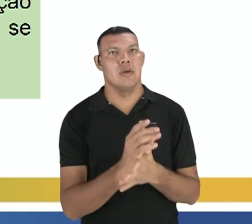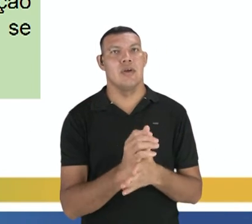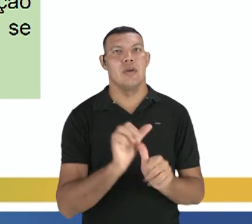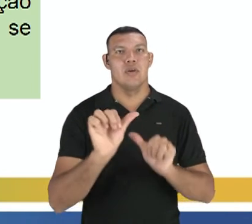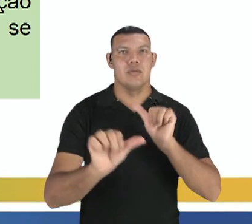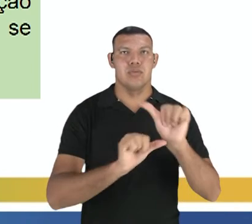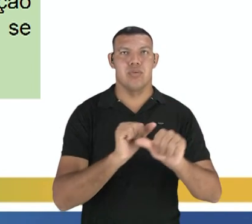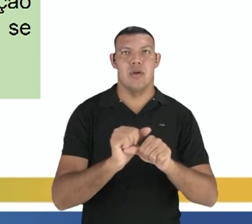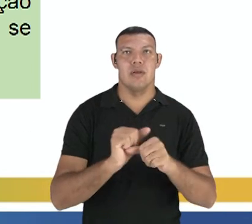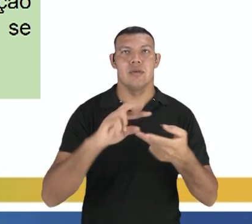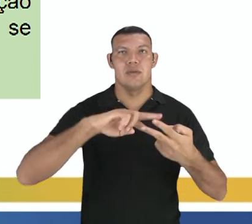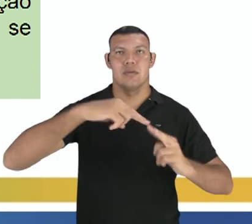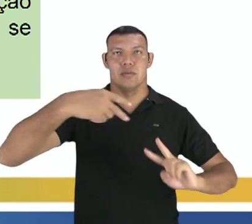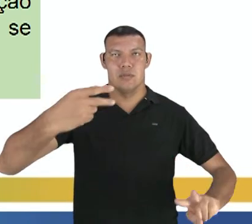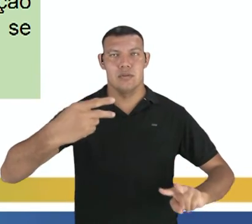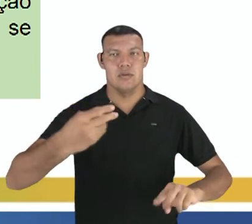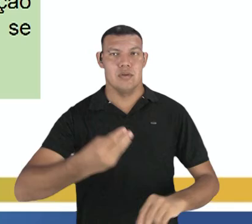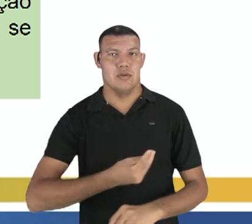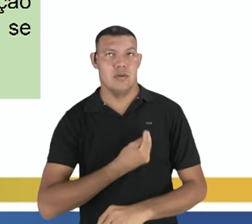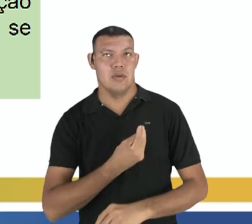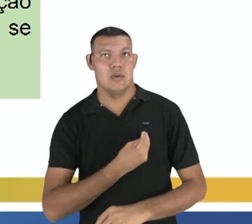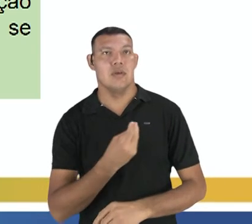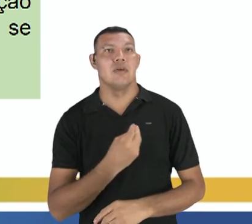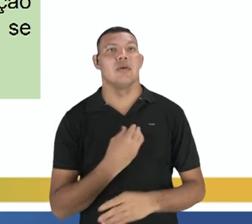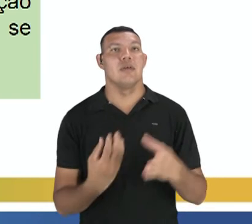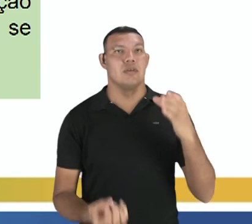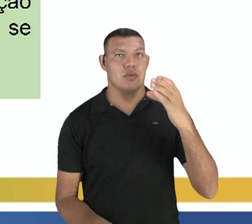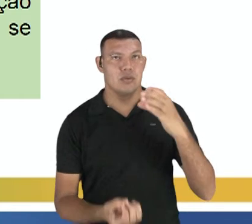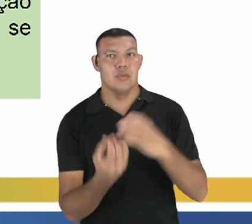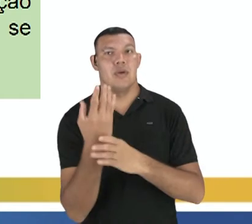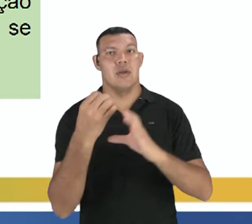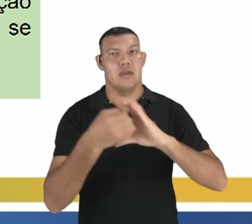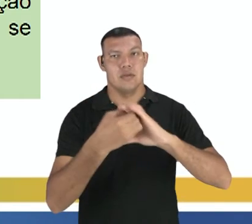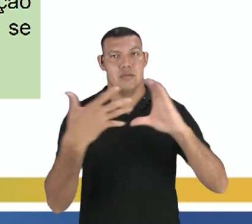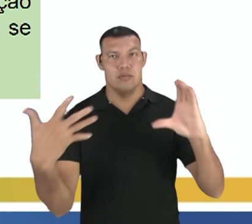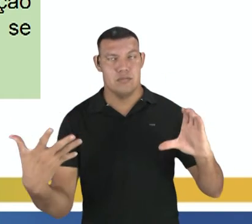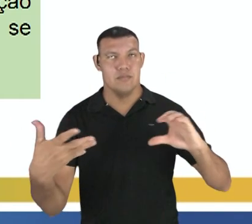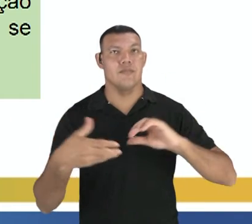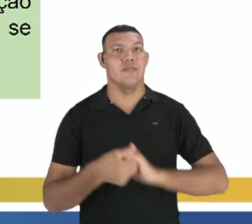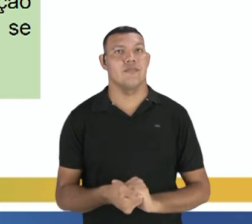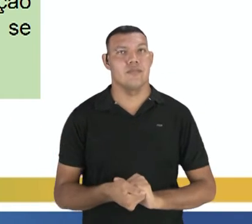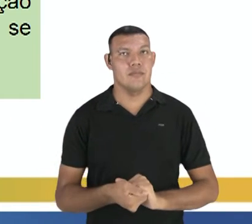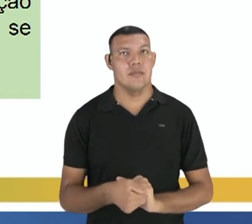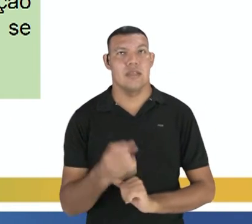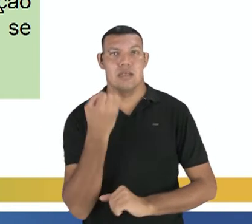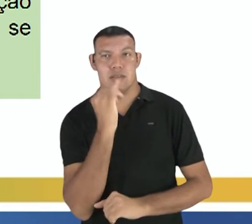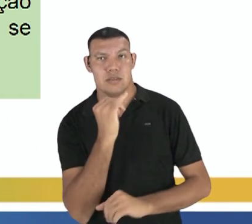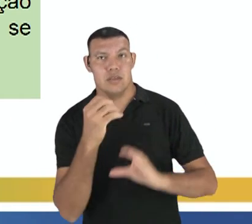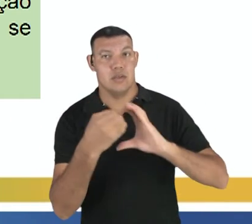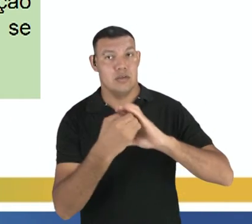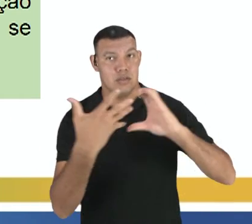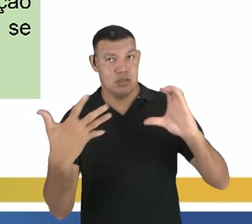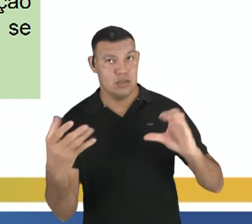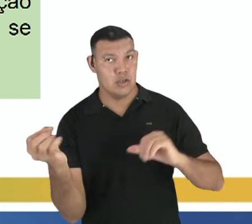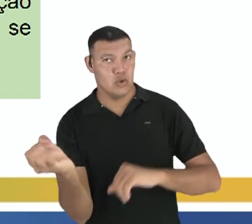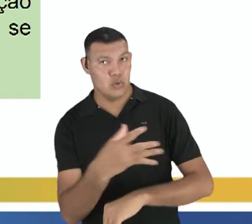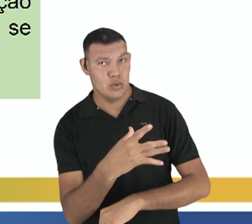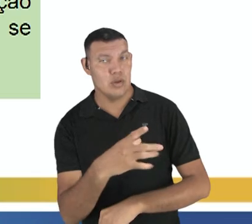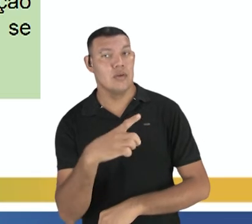de um organismo que pode originar uma nova característica. Então, se essa nova característica